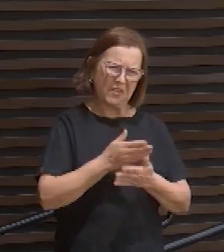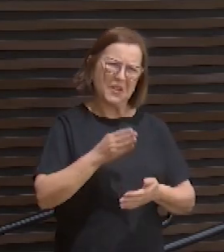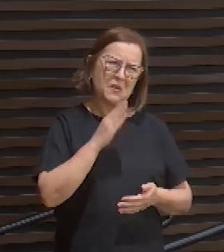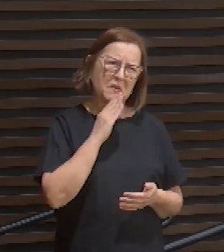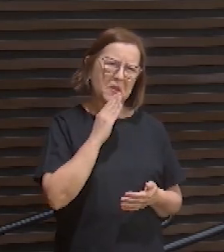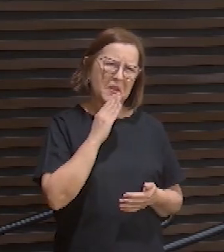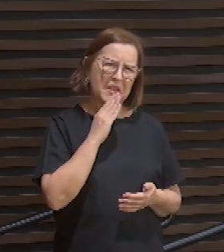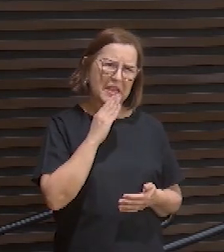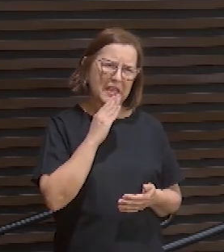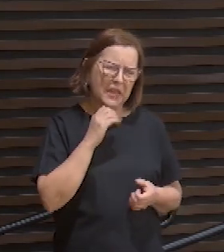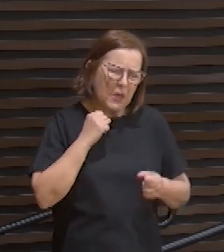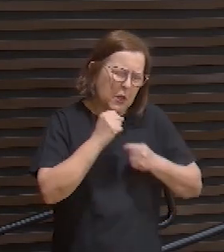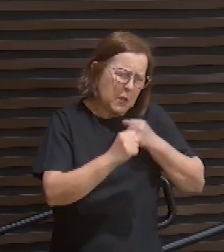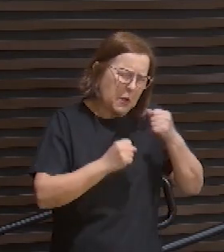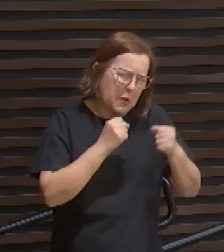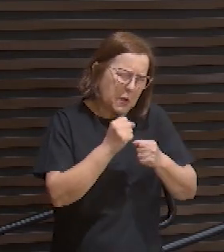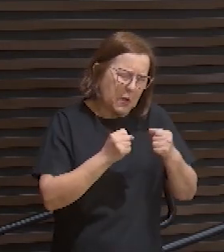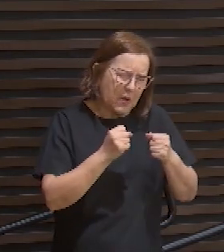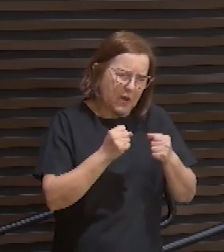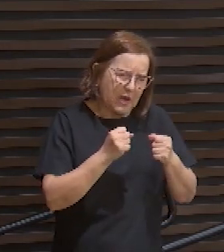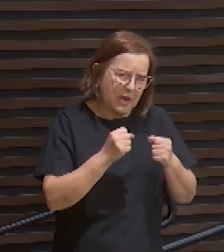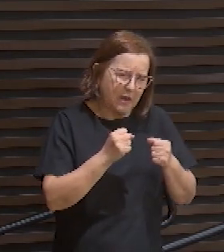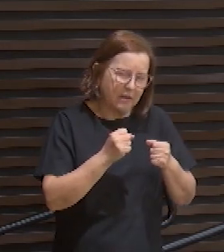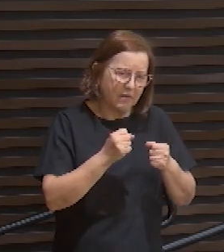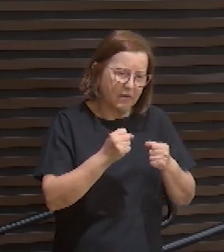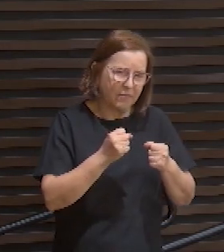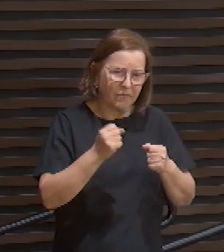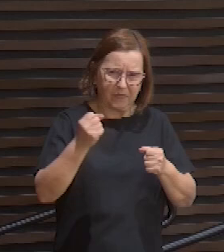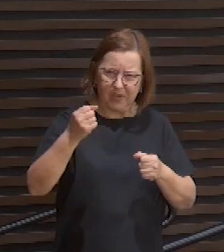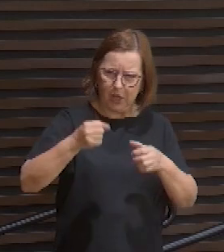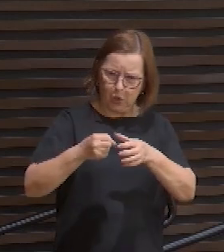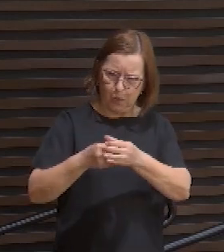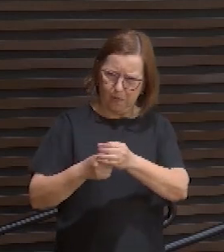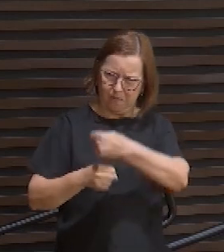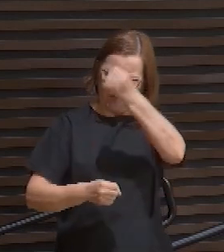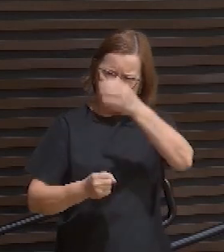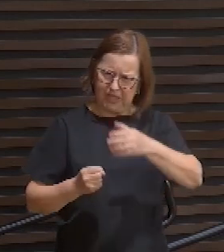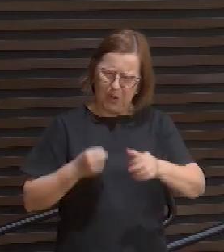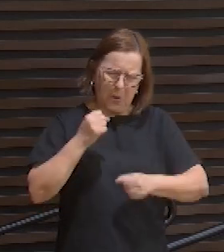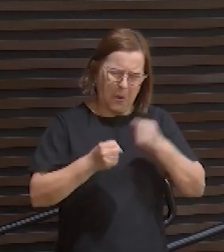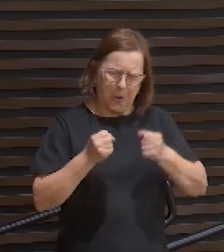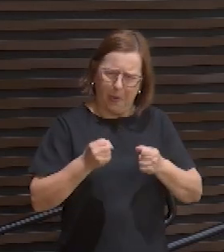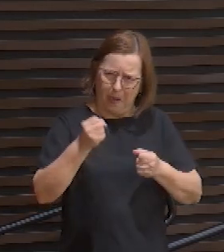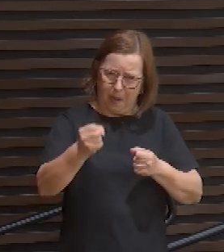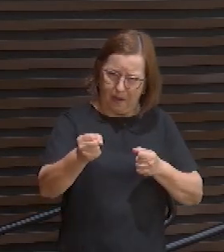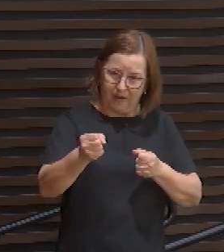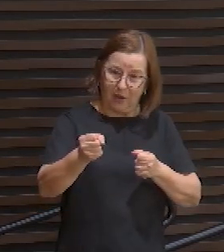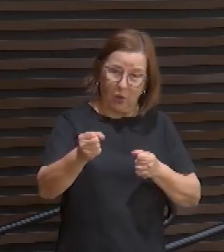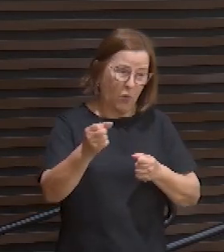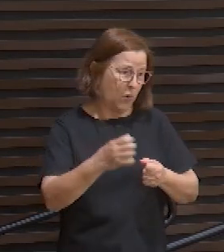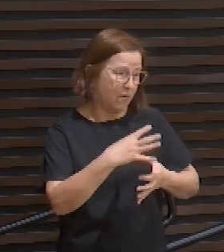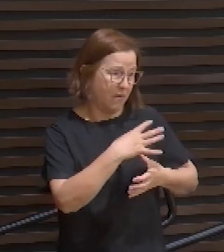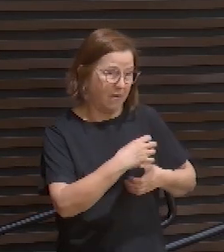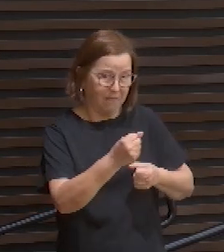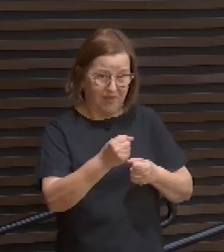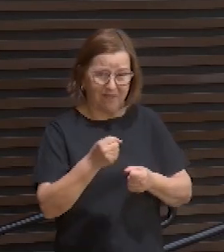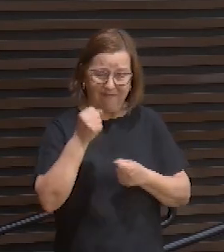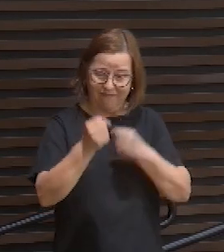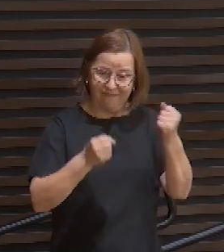São vários atletas passando um bastão, cada um corre de uma vez, ao final da volta dele ele entrega o bastão para o próximo e o próximo faz a volta